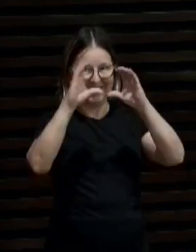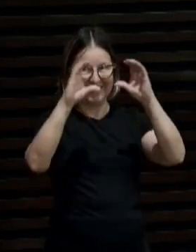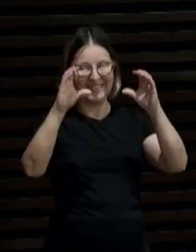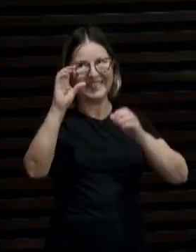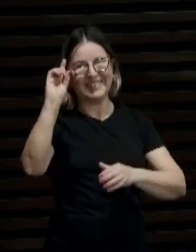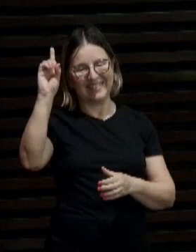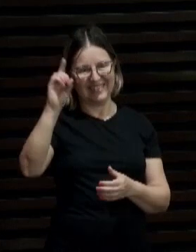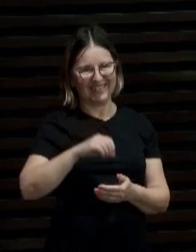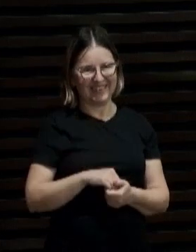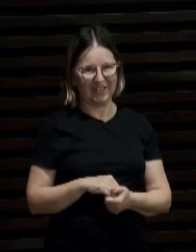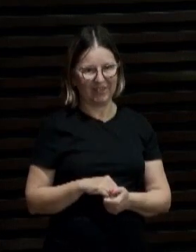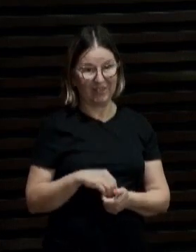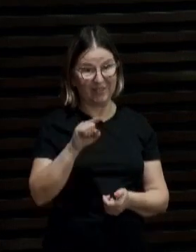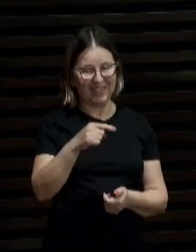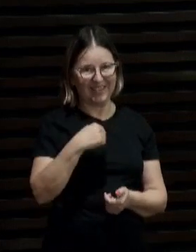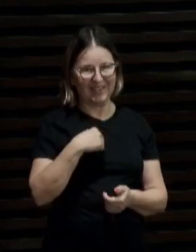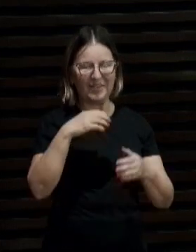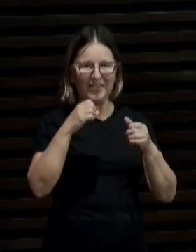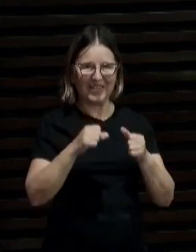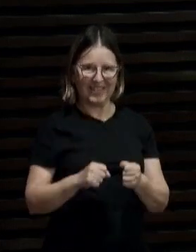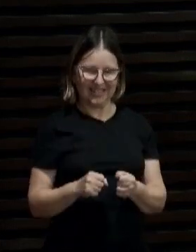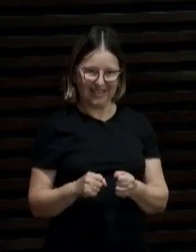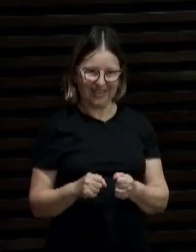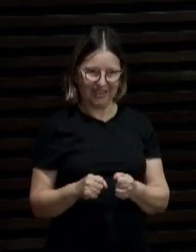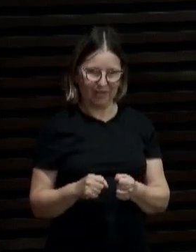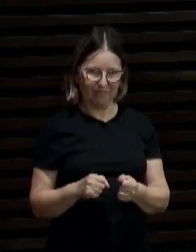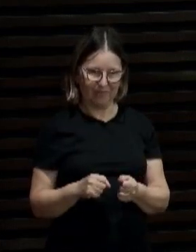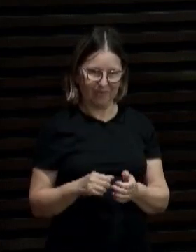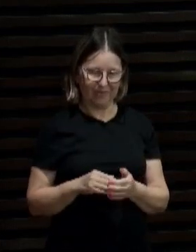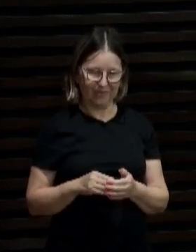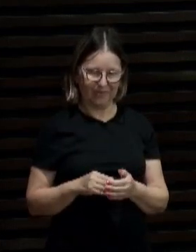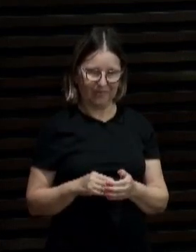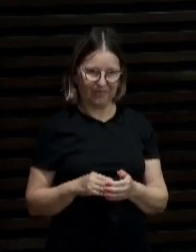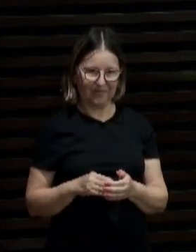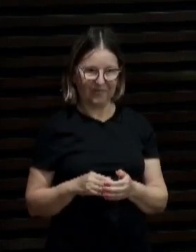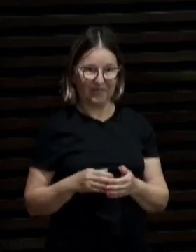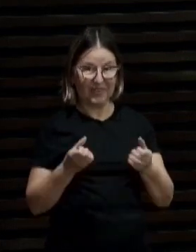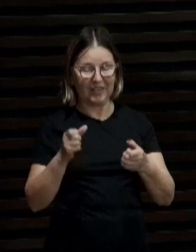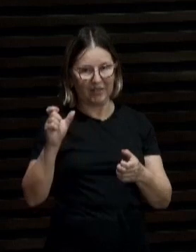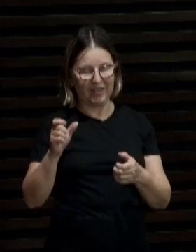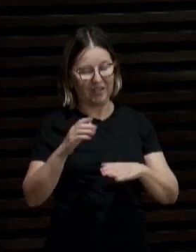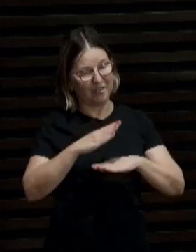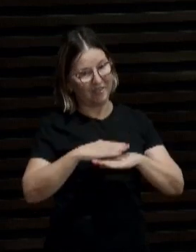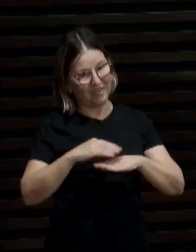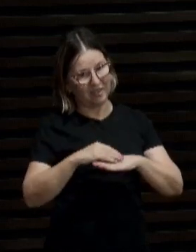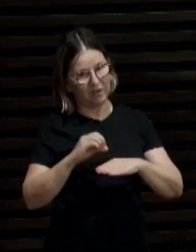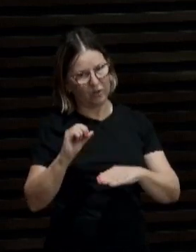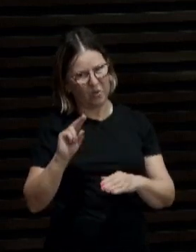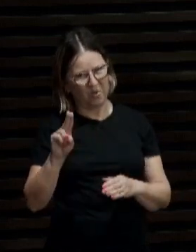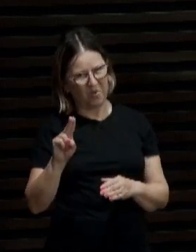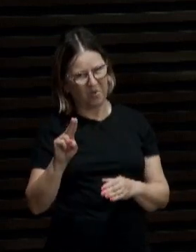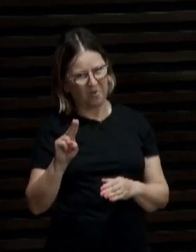Deus. Você e eu podemos acolher a presente exortação com mansidão ou, à semelhança